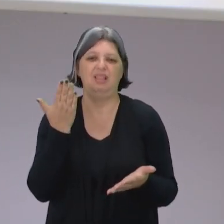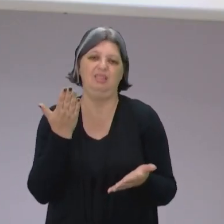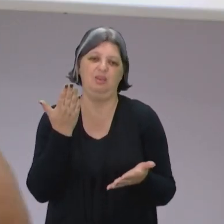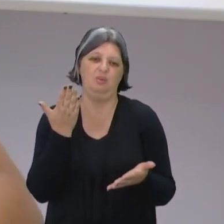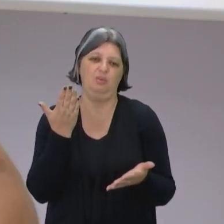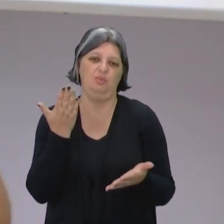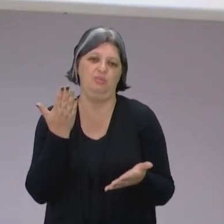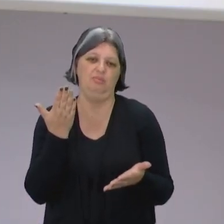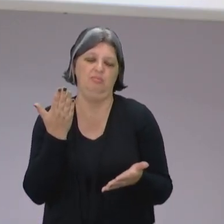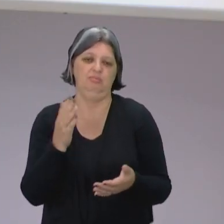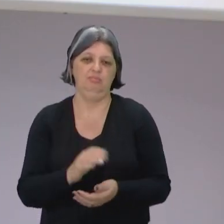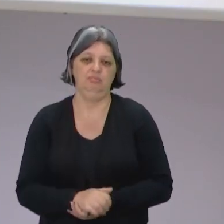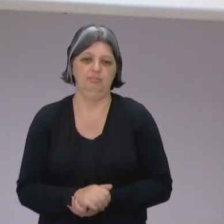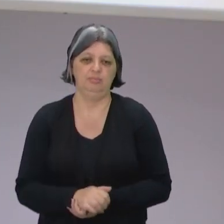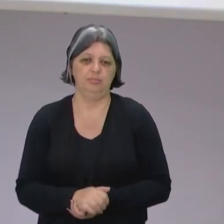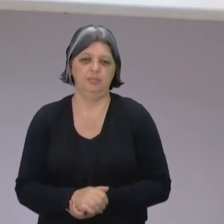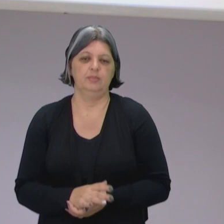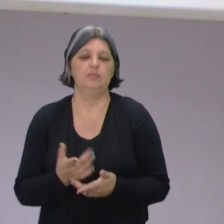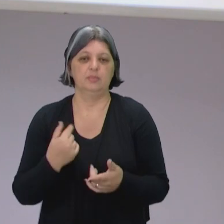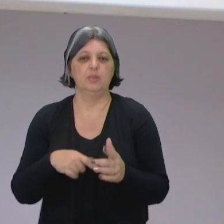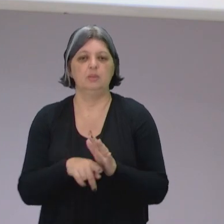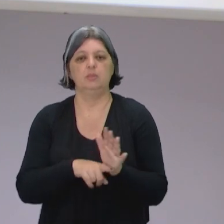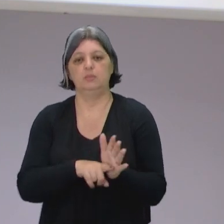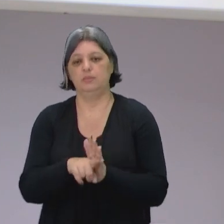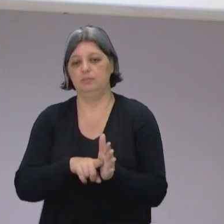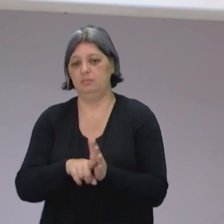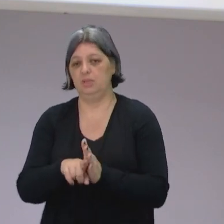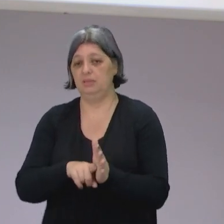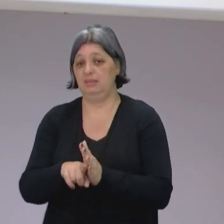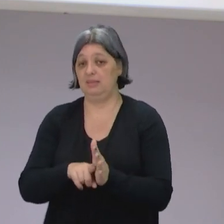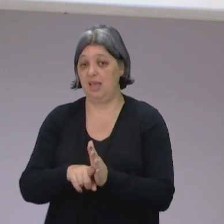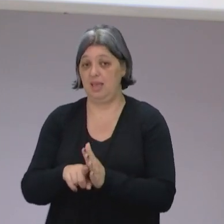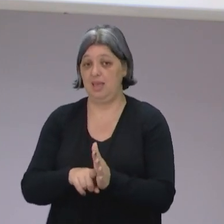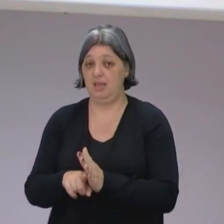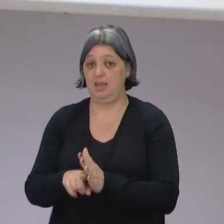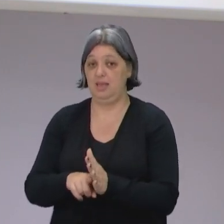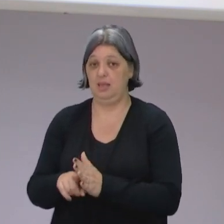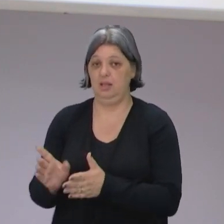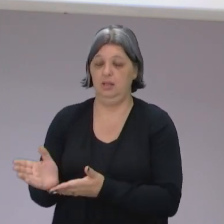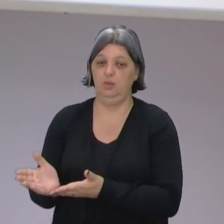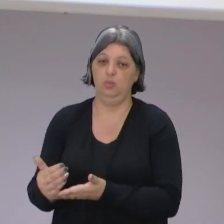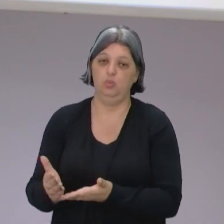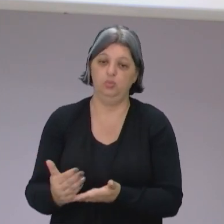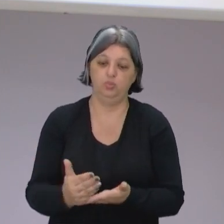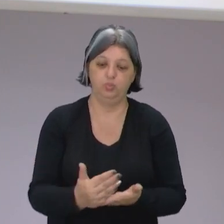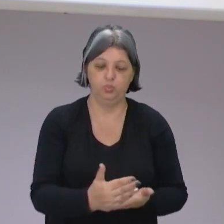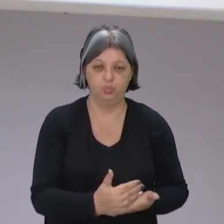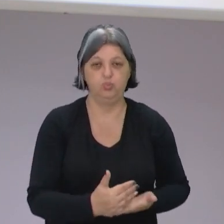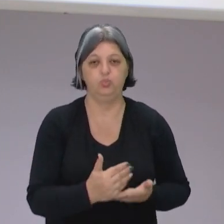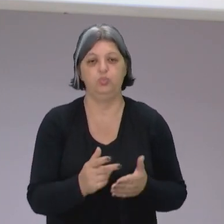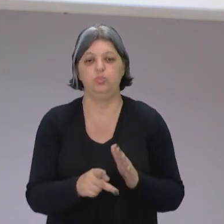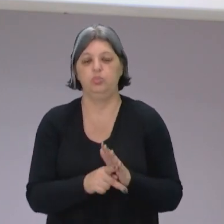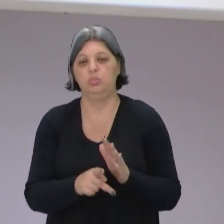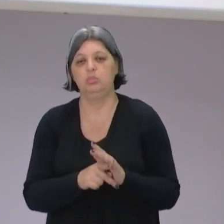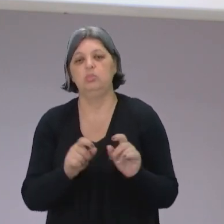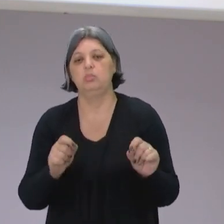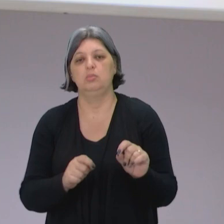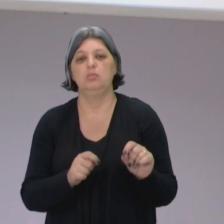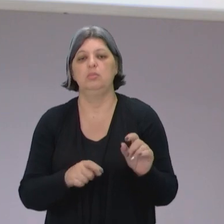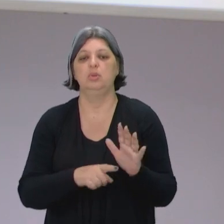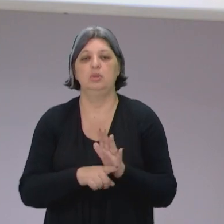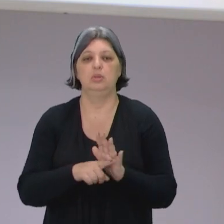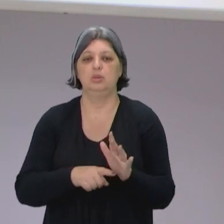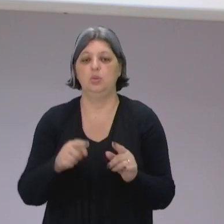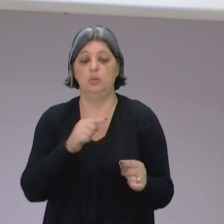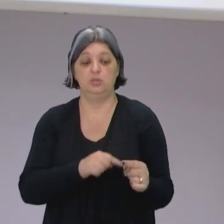Então, eu achei interessante porque ele fala em buscar, né, pesquisar, analisar o papel da mídia, verificar as